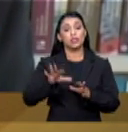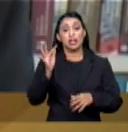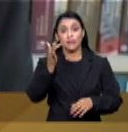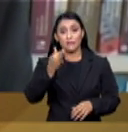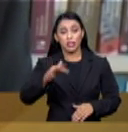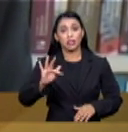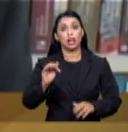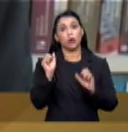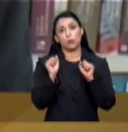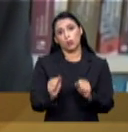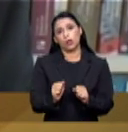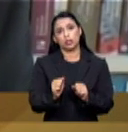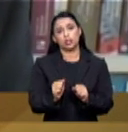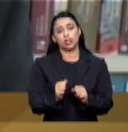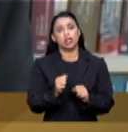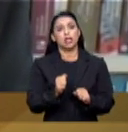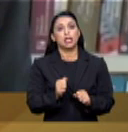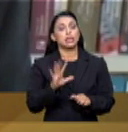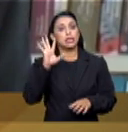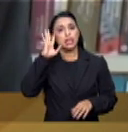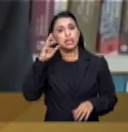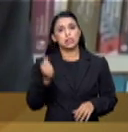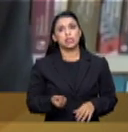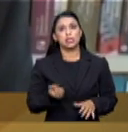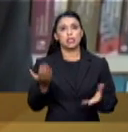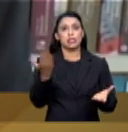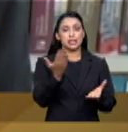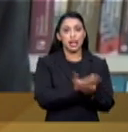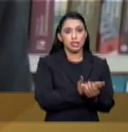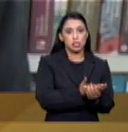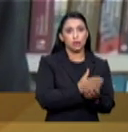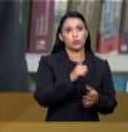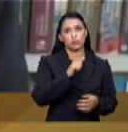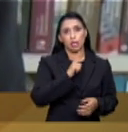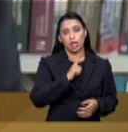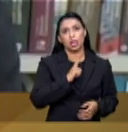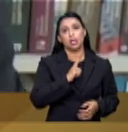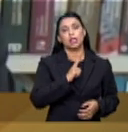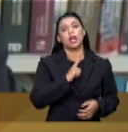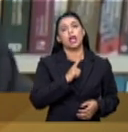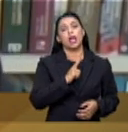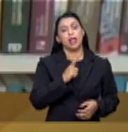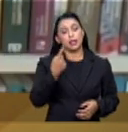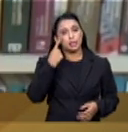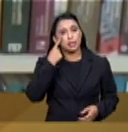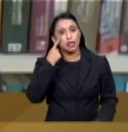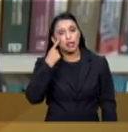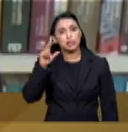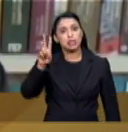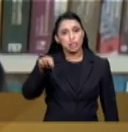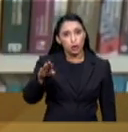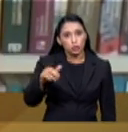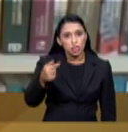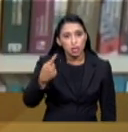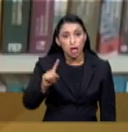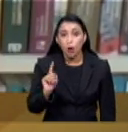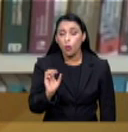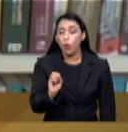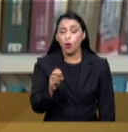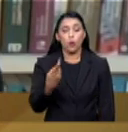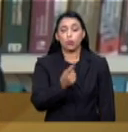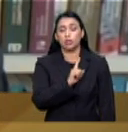compete dizer se determinada causa há ou não interesse da União. Nesse caso, excelências, a prevalecer o